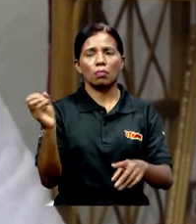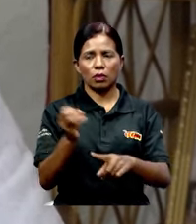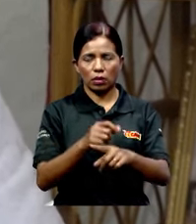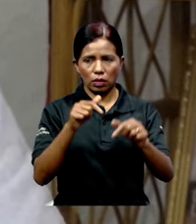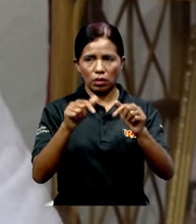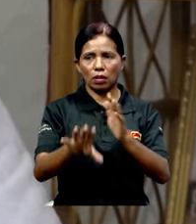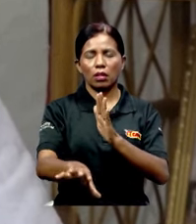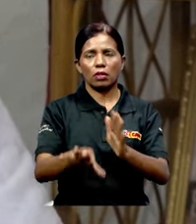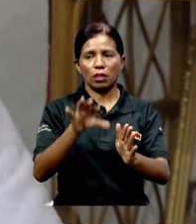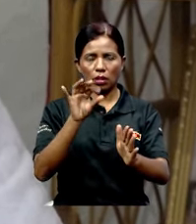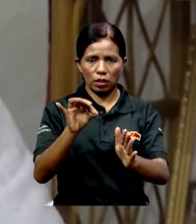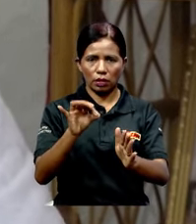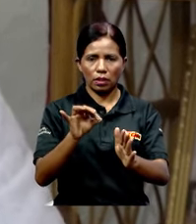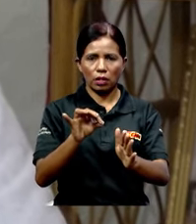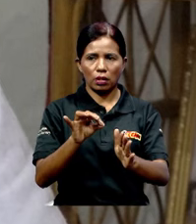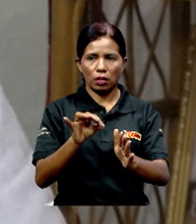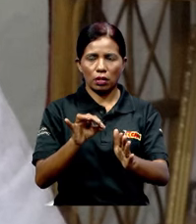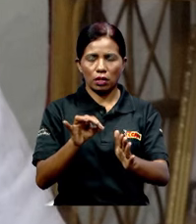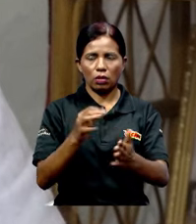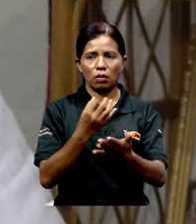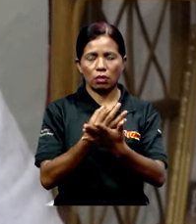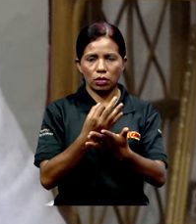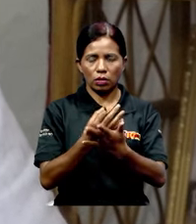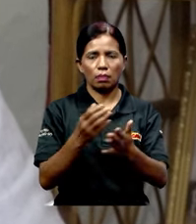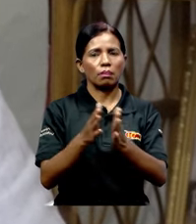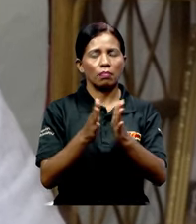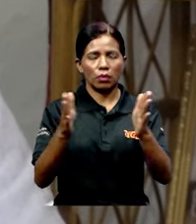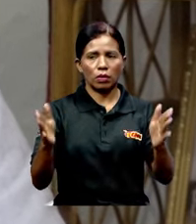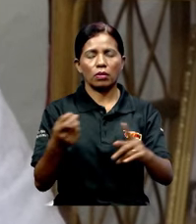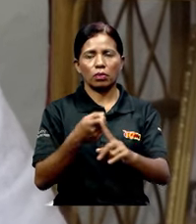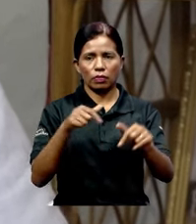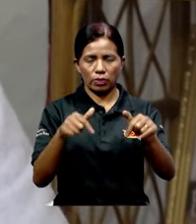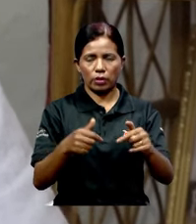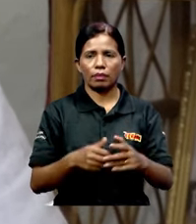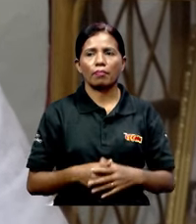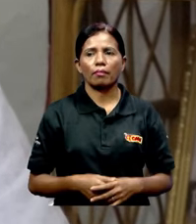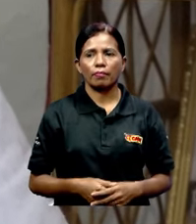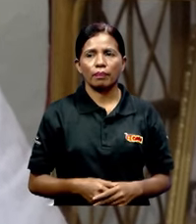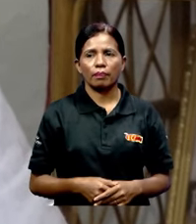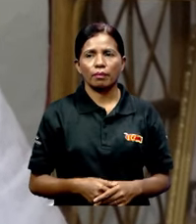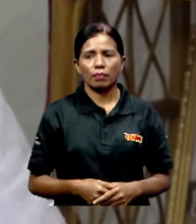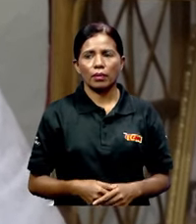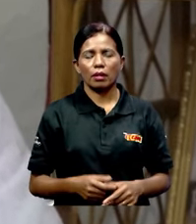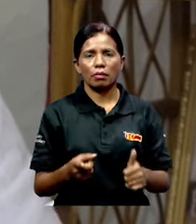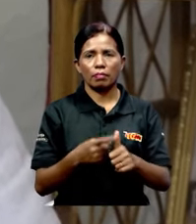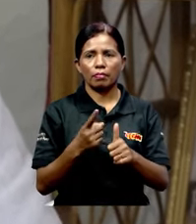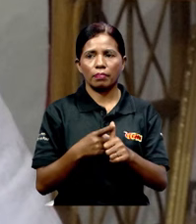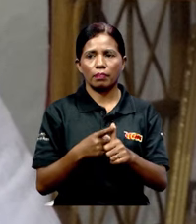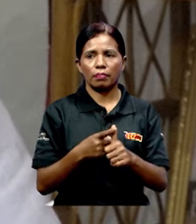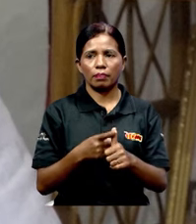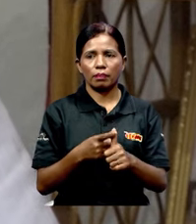tu retão vale lucros, a vantagem, ou se a situação ainda não é. Neduni, primeiro,